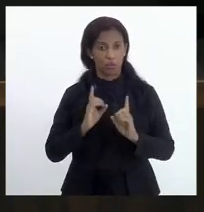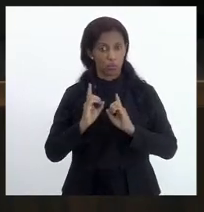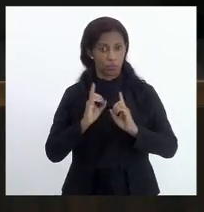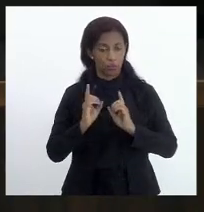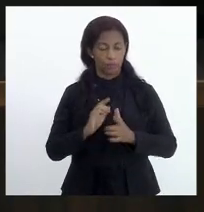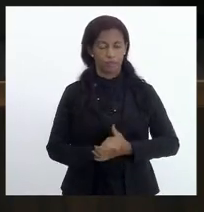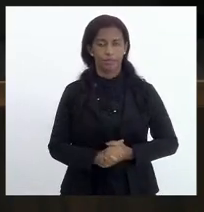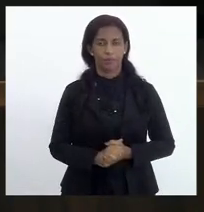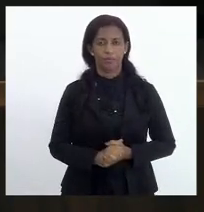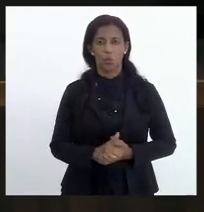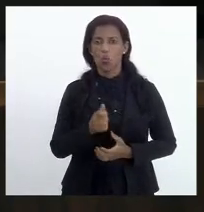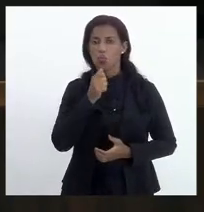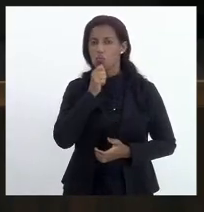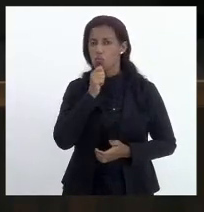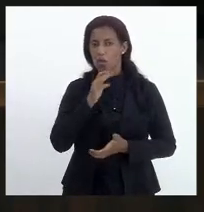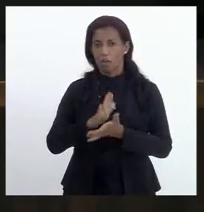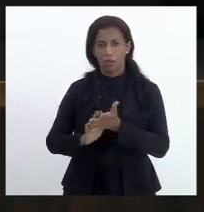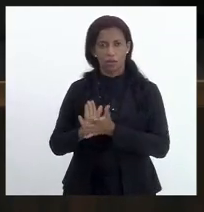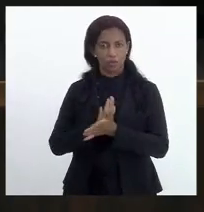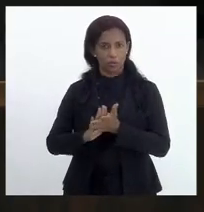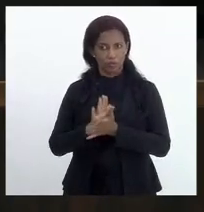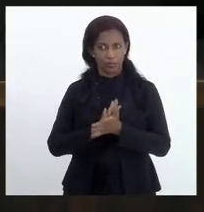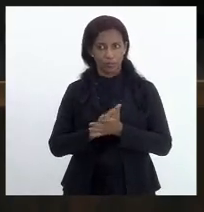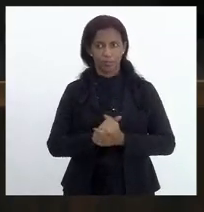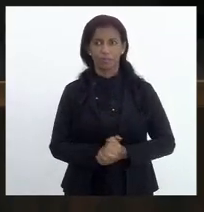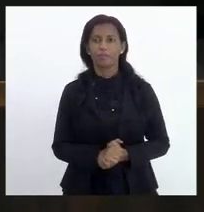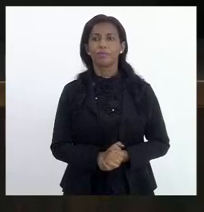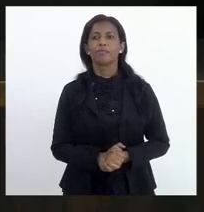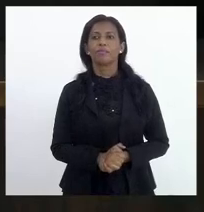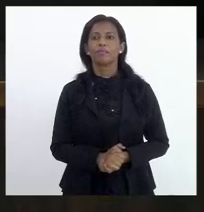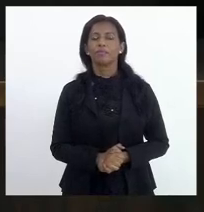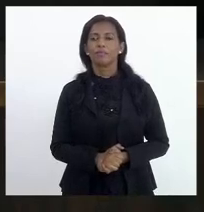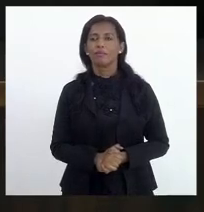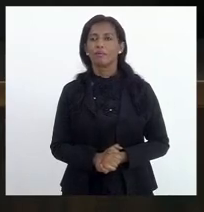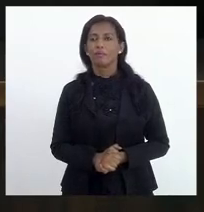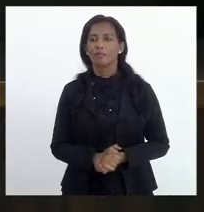discussão, não havendo o que queira discutir, encerrada a discussão.